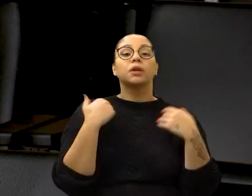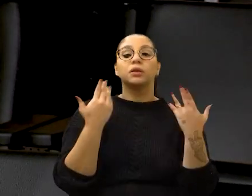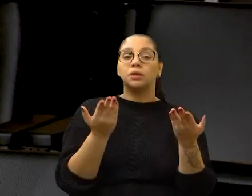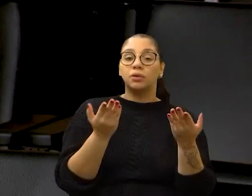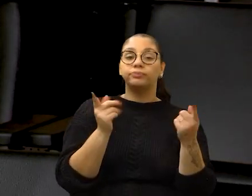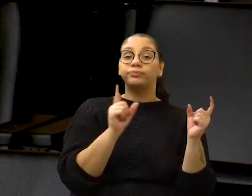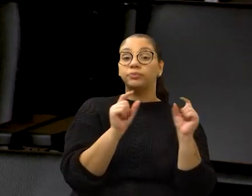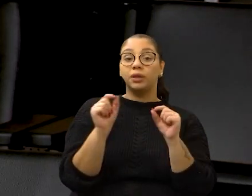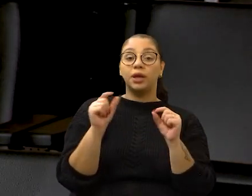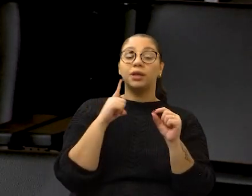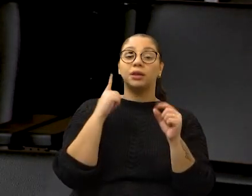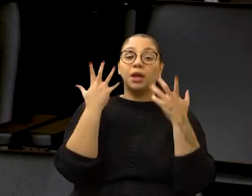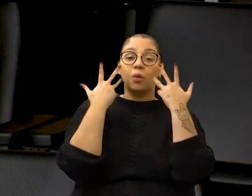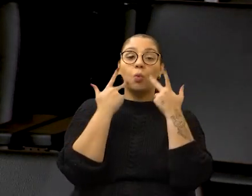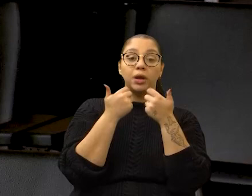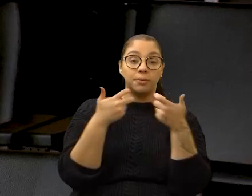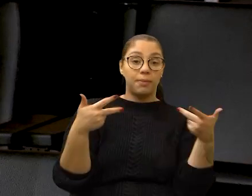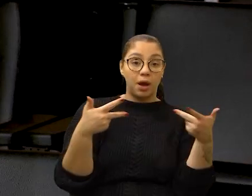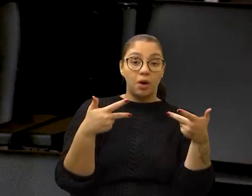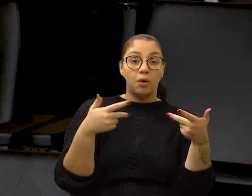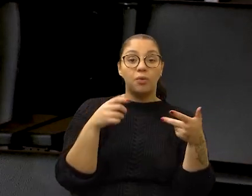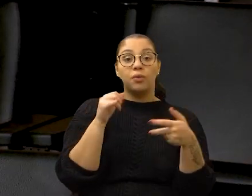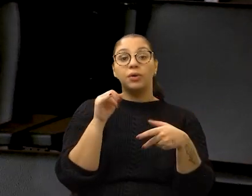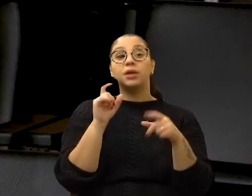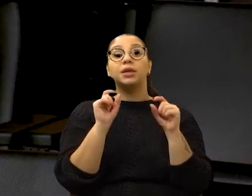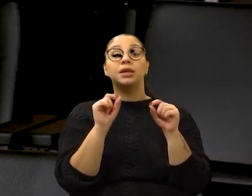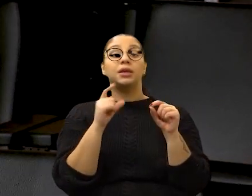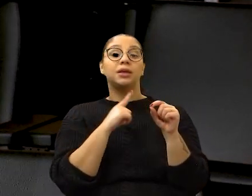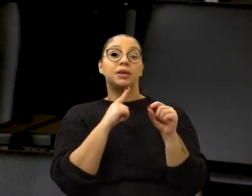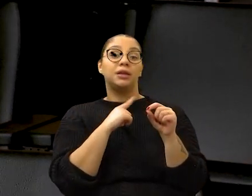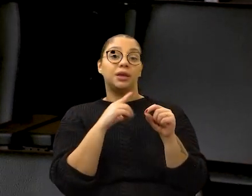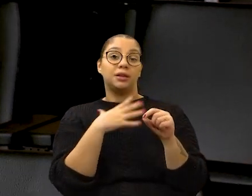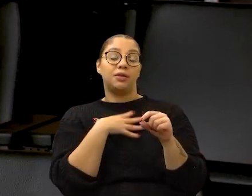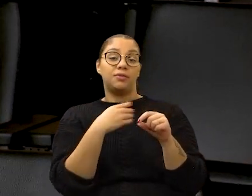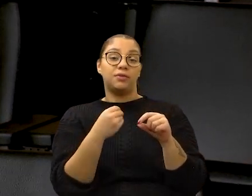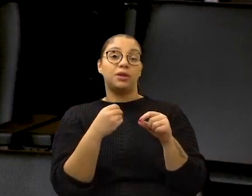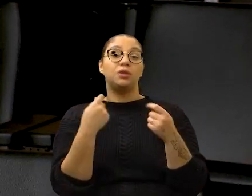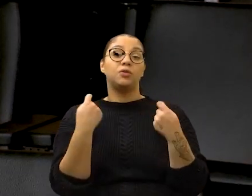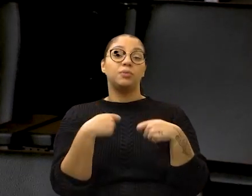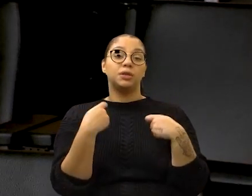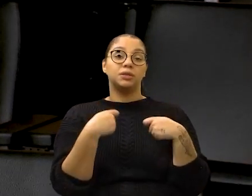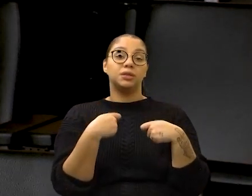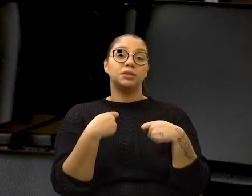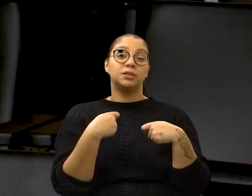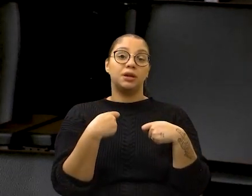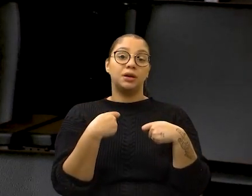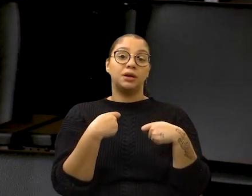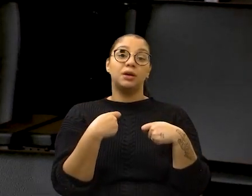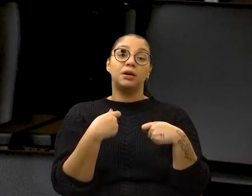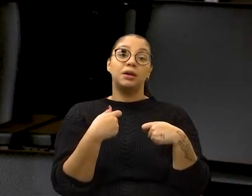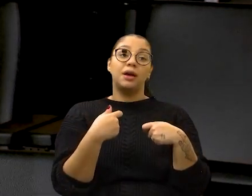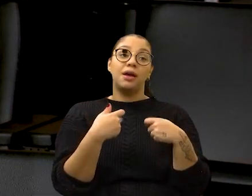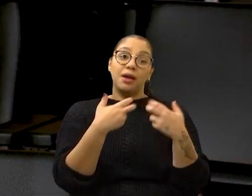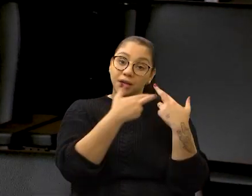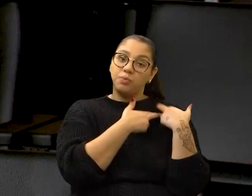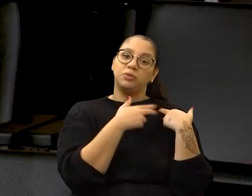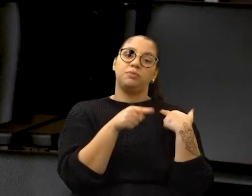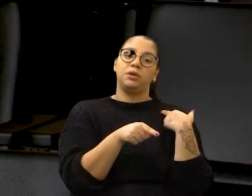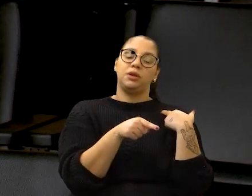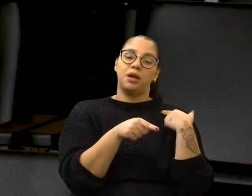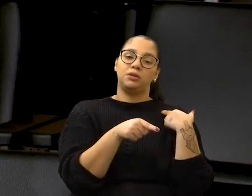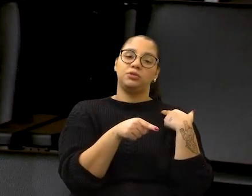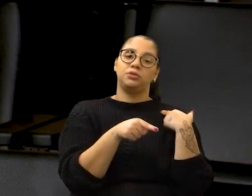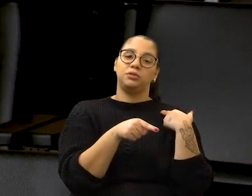que quem tem um animal e quem tem filho, né, tem que ter essa